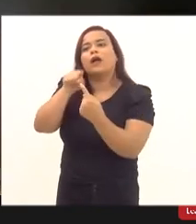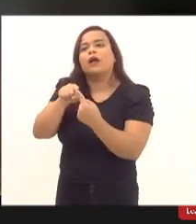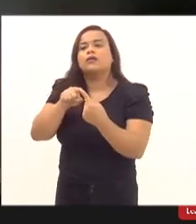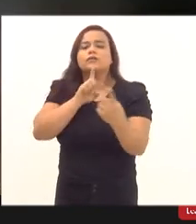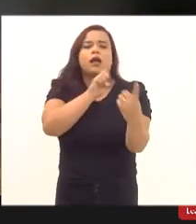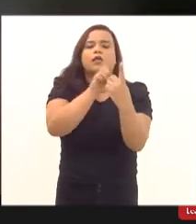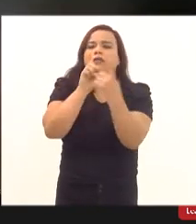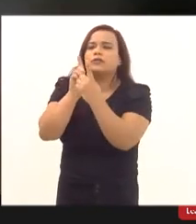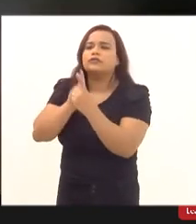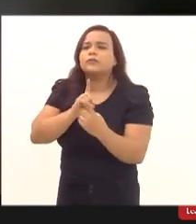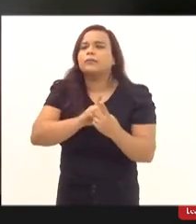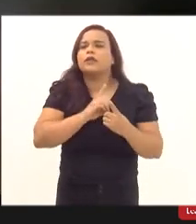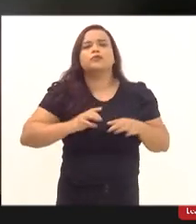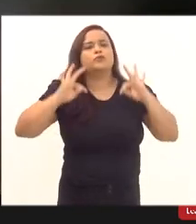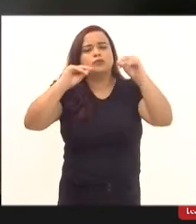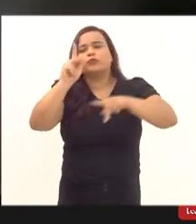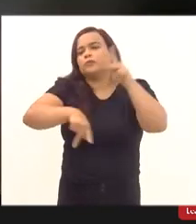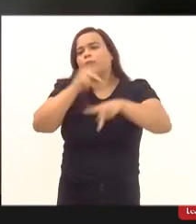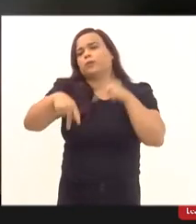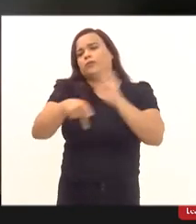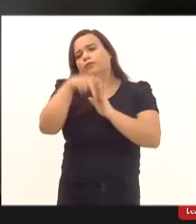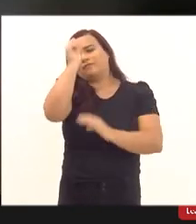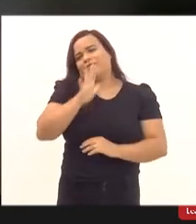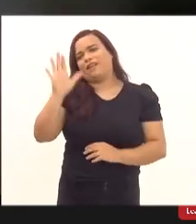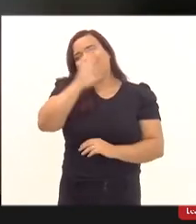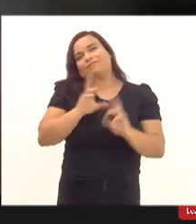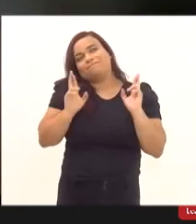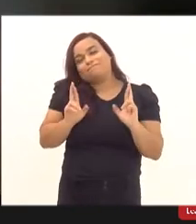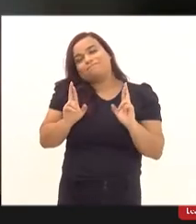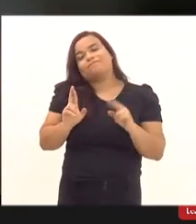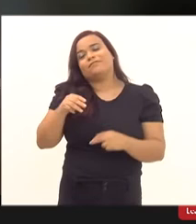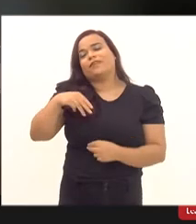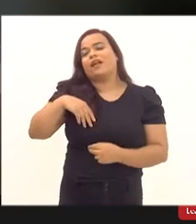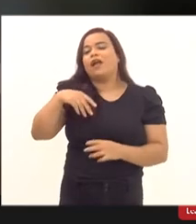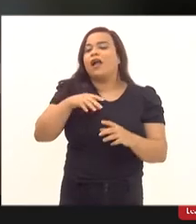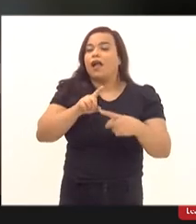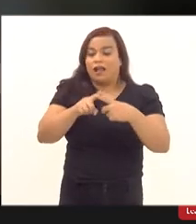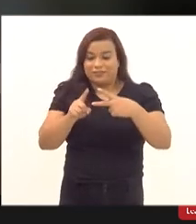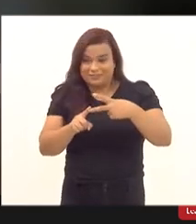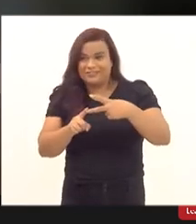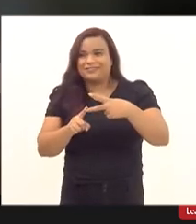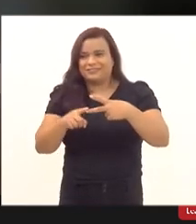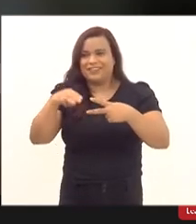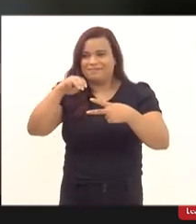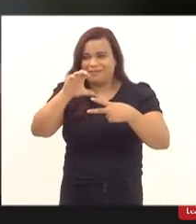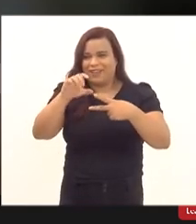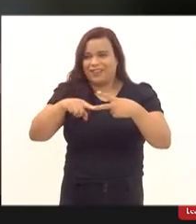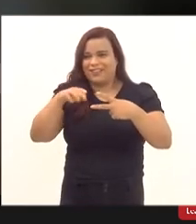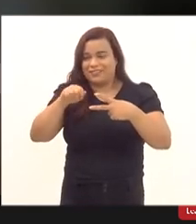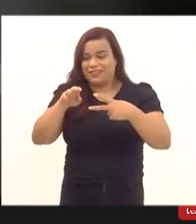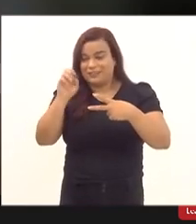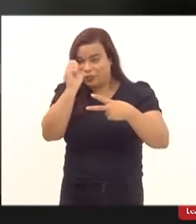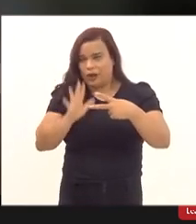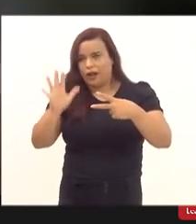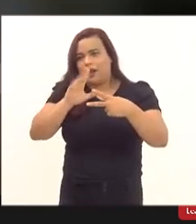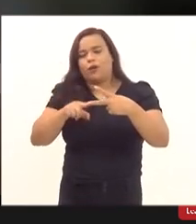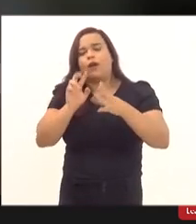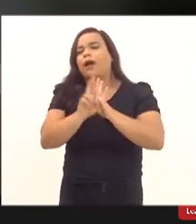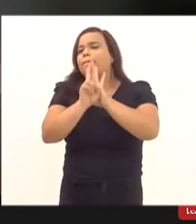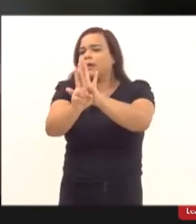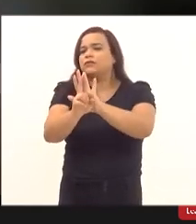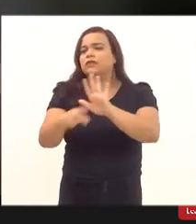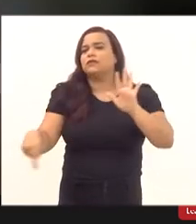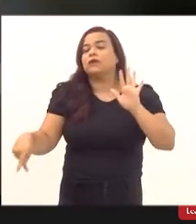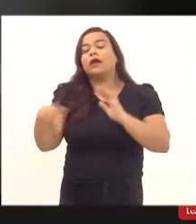de atendimento a toda a população desse país a rádio mega Rádio Nacional representam um patrimônio nacional que não